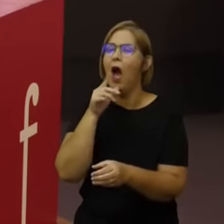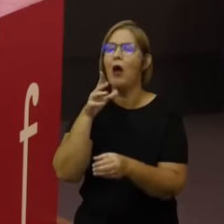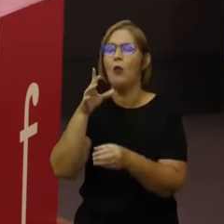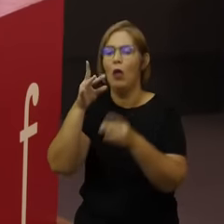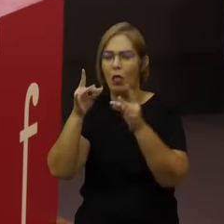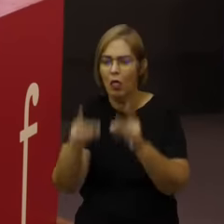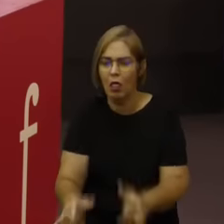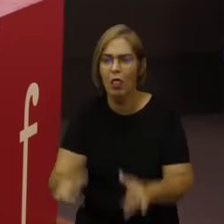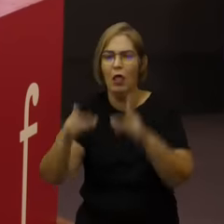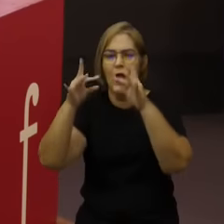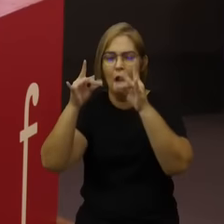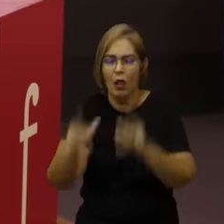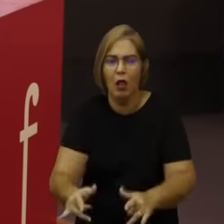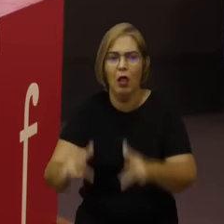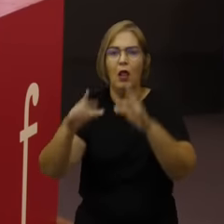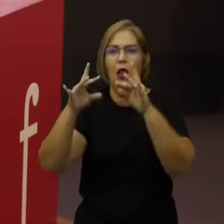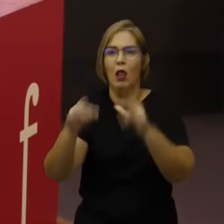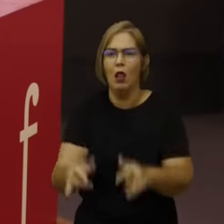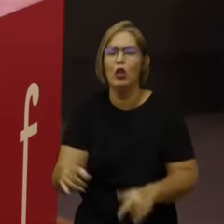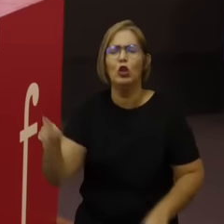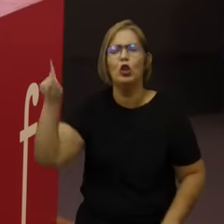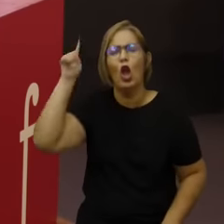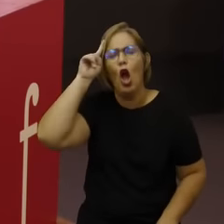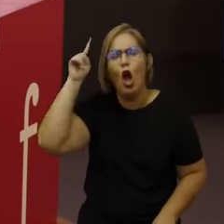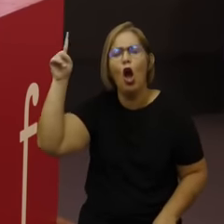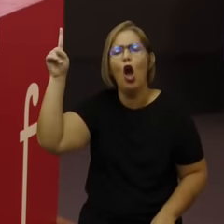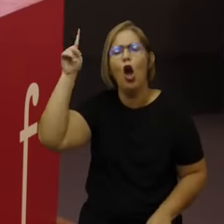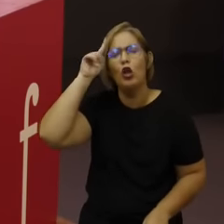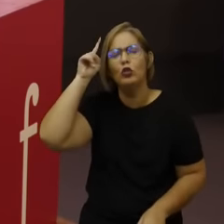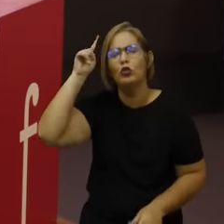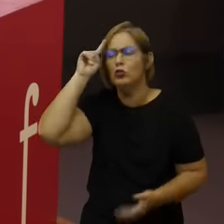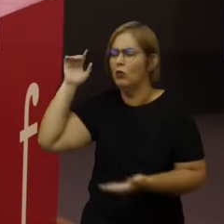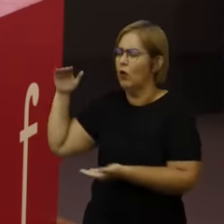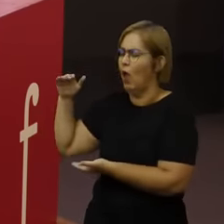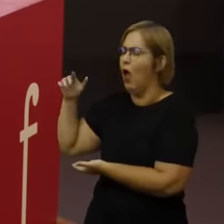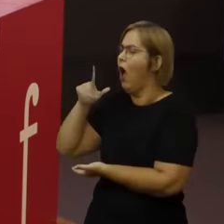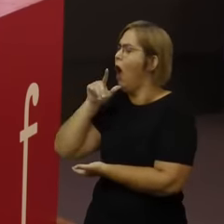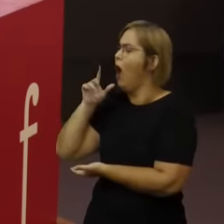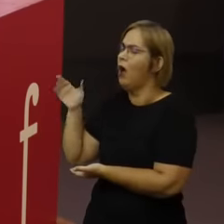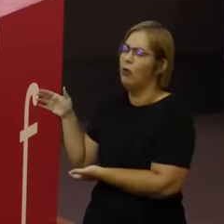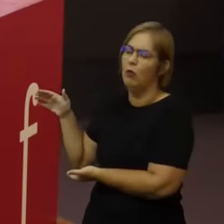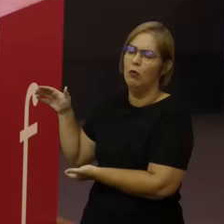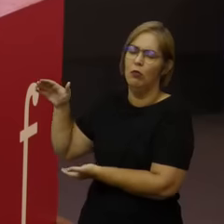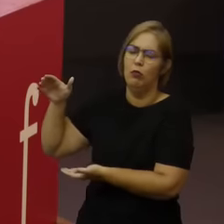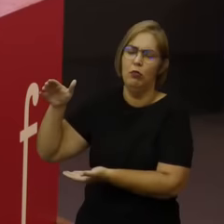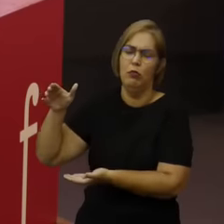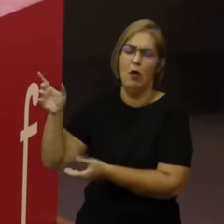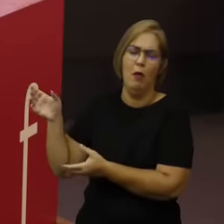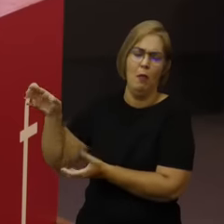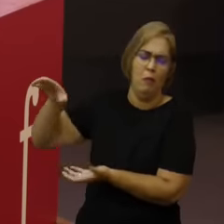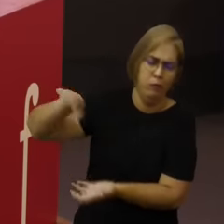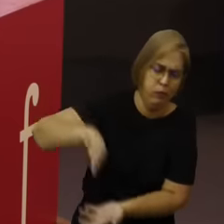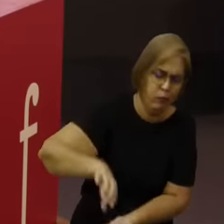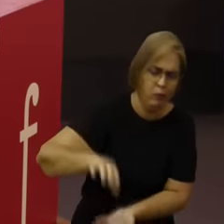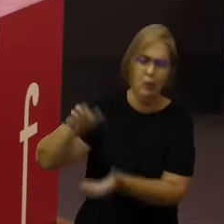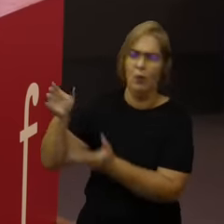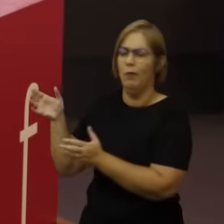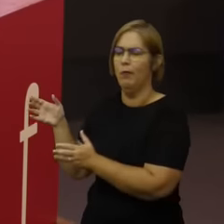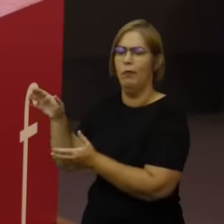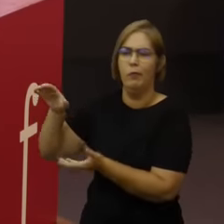esse essa fonte ou esse recipiente e ele se esvazia e de novo elas vão lá, enchem os seus jarros